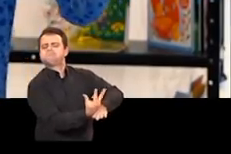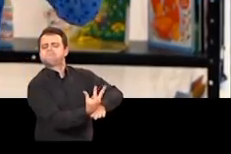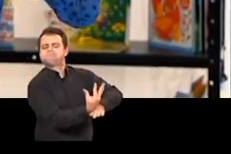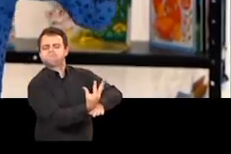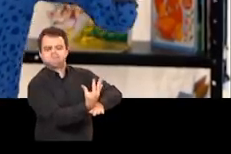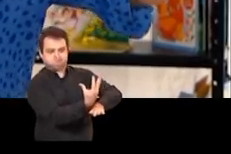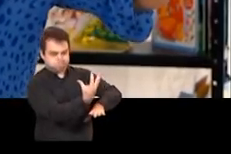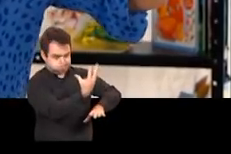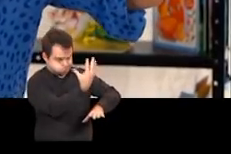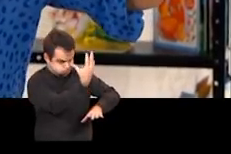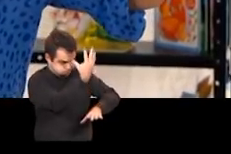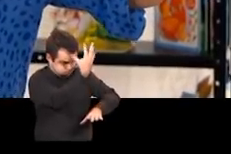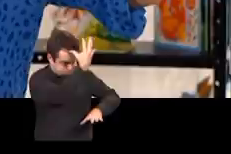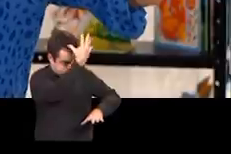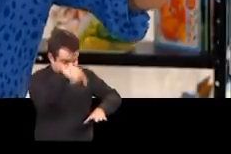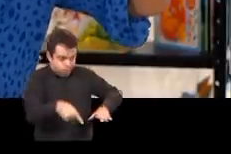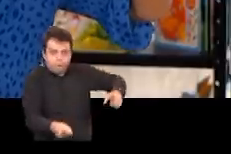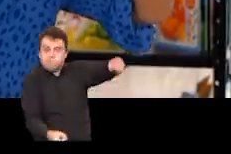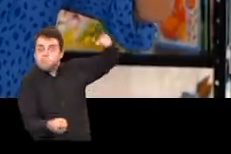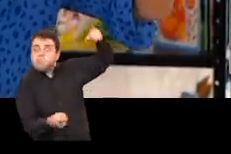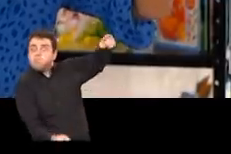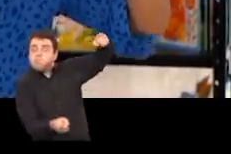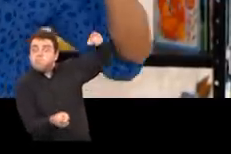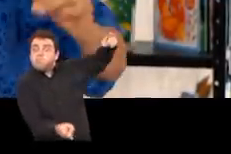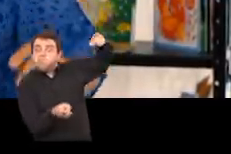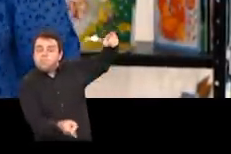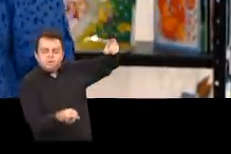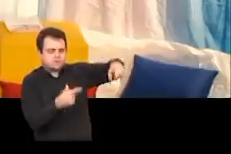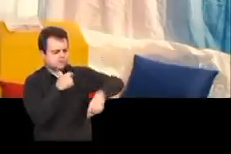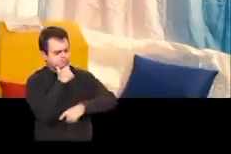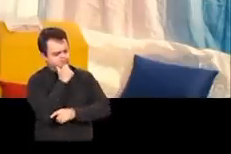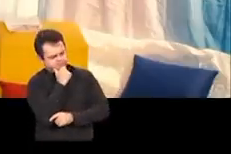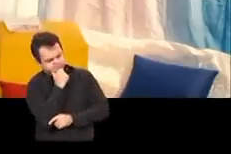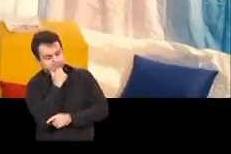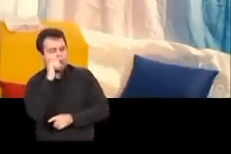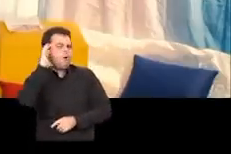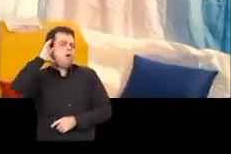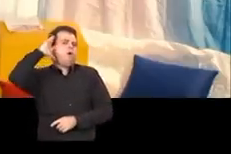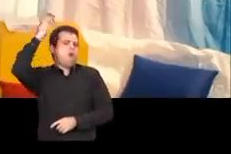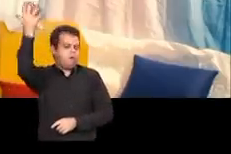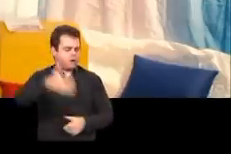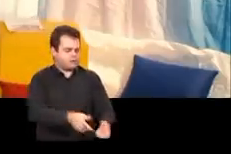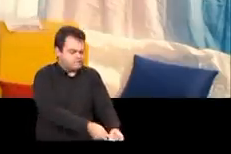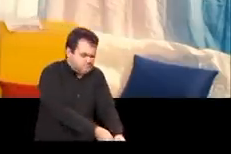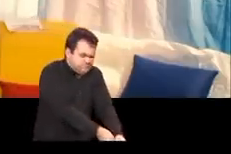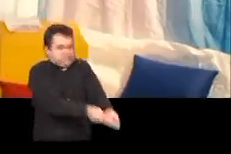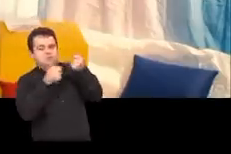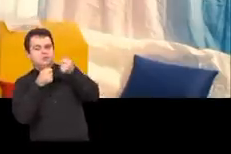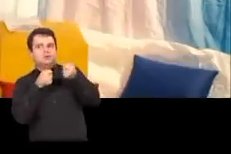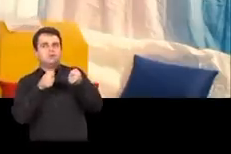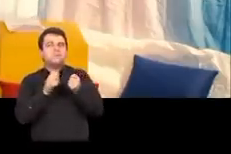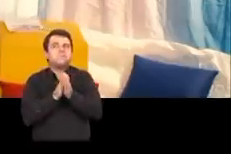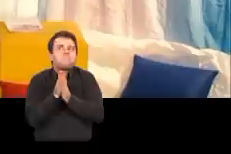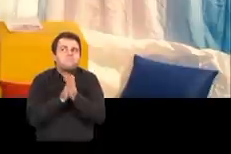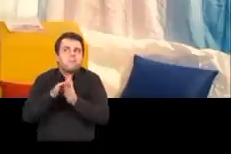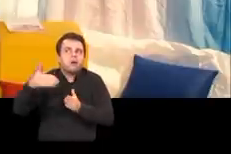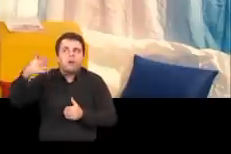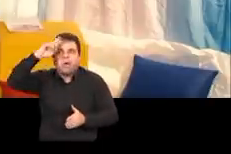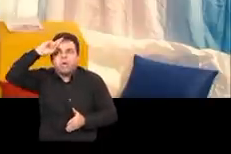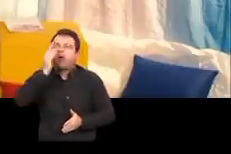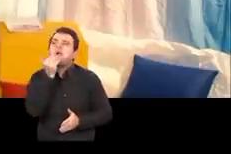ficou grandão, grandão. Então, o vovô resolveu colher o rabanete para comer no